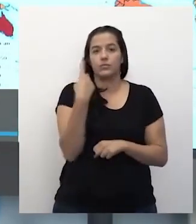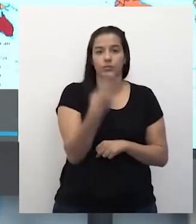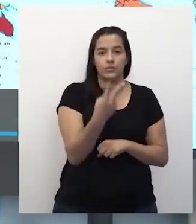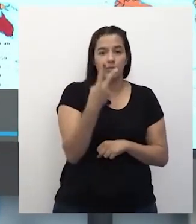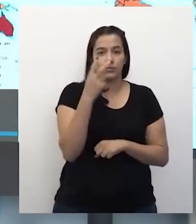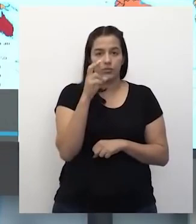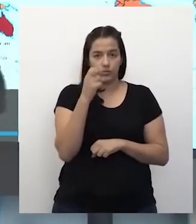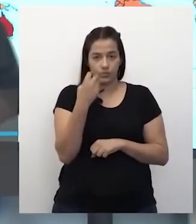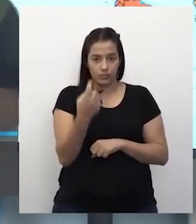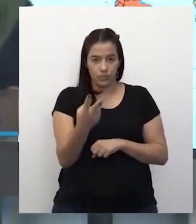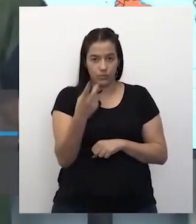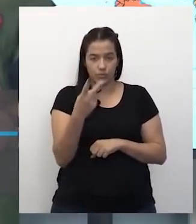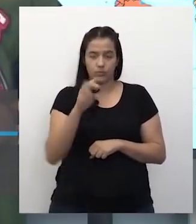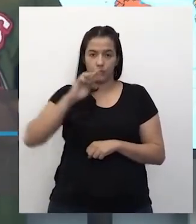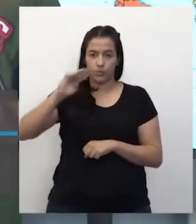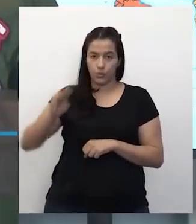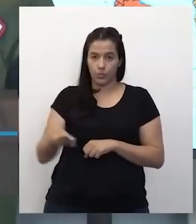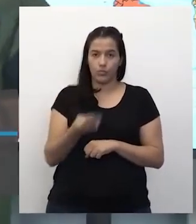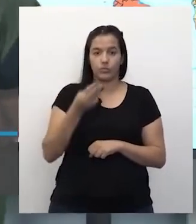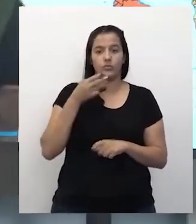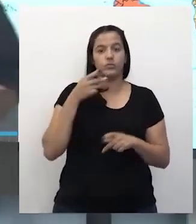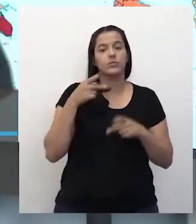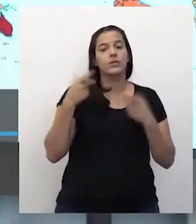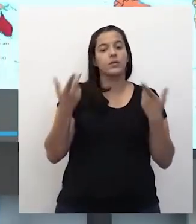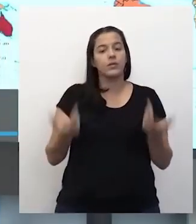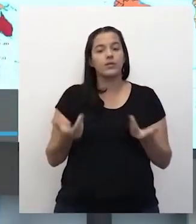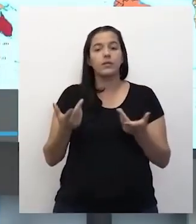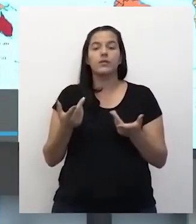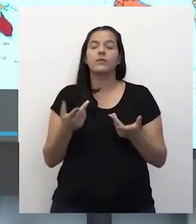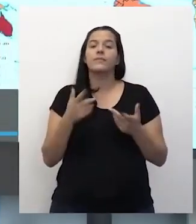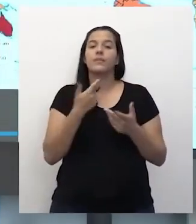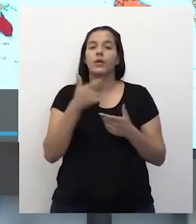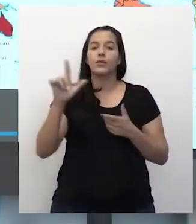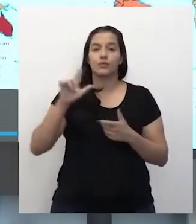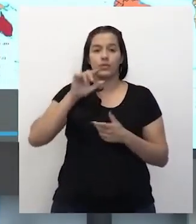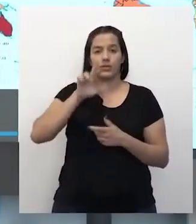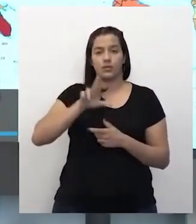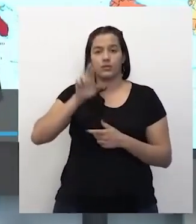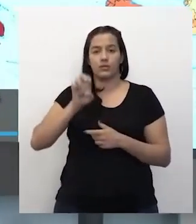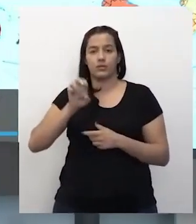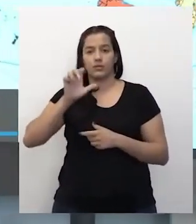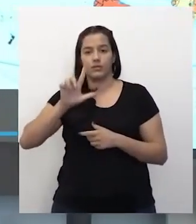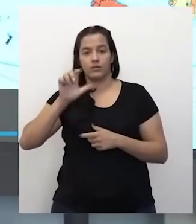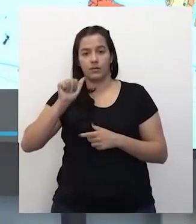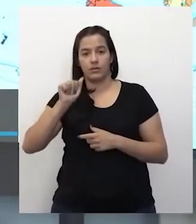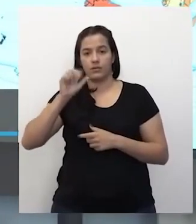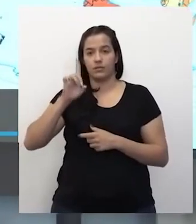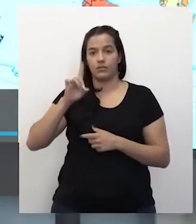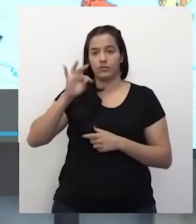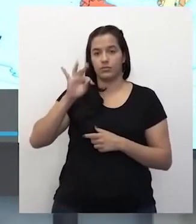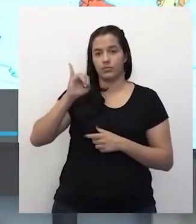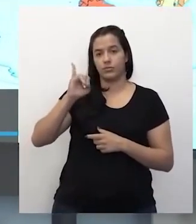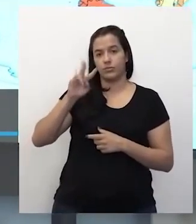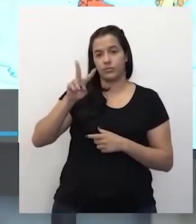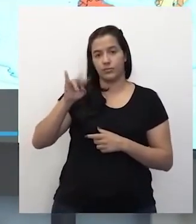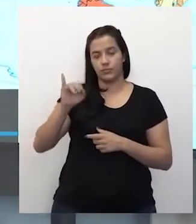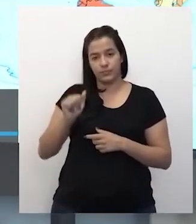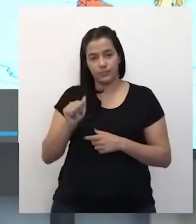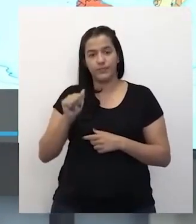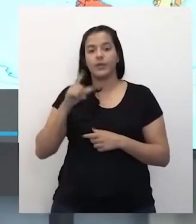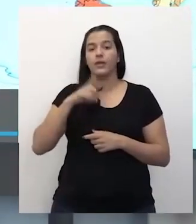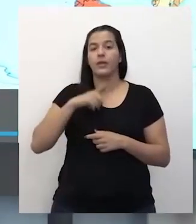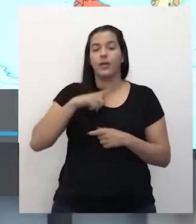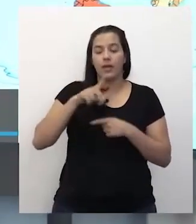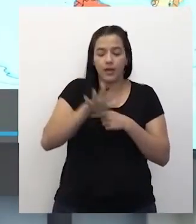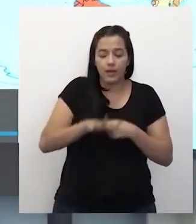a população absoluta, a população total. A população relativa, né, ou a densidade demográfica, é pegar a